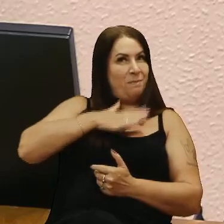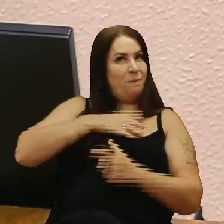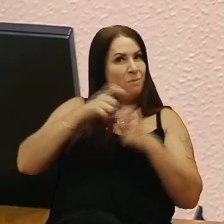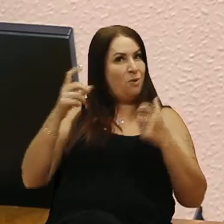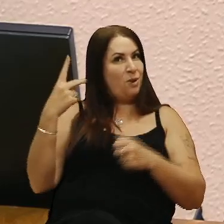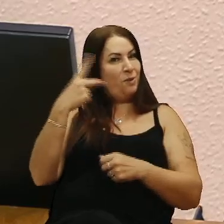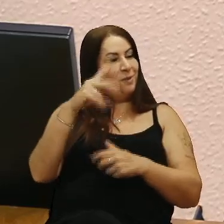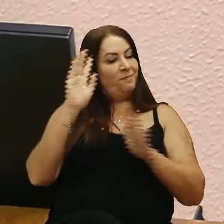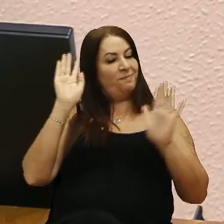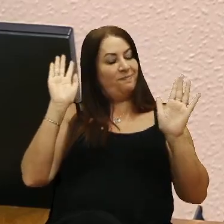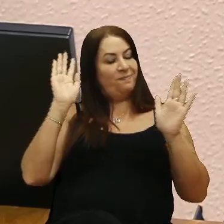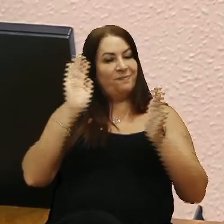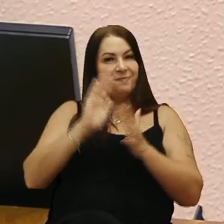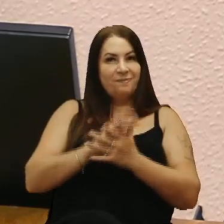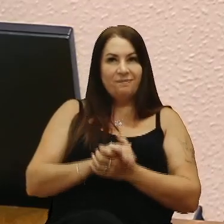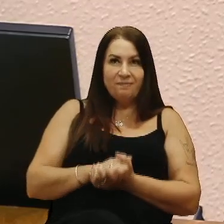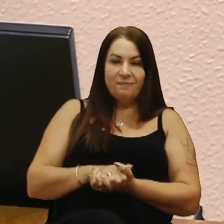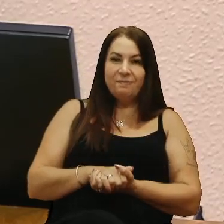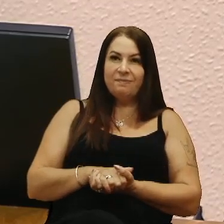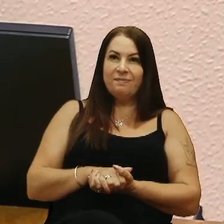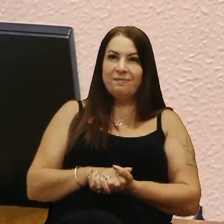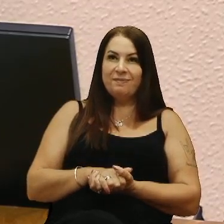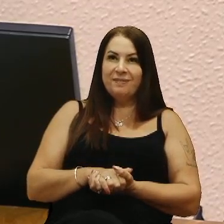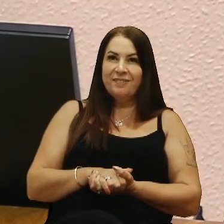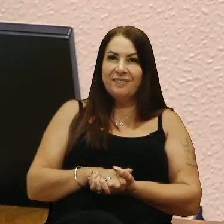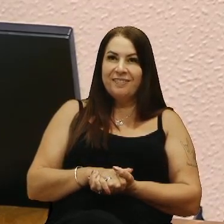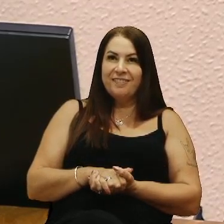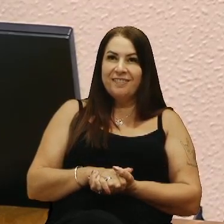sua. Mas,